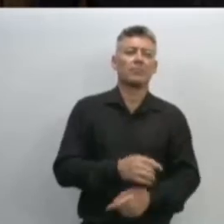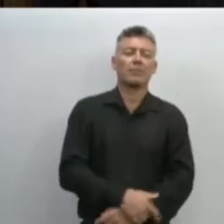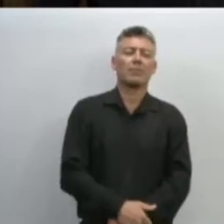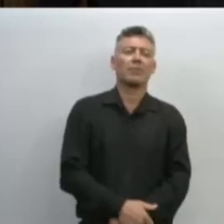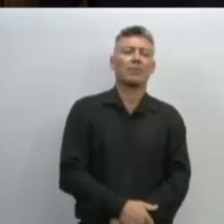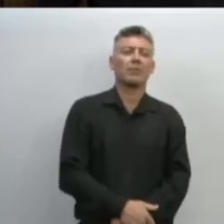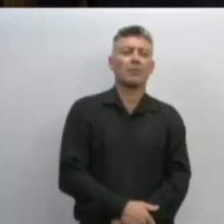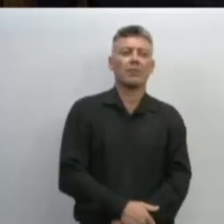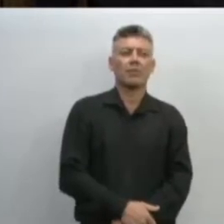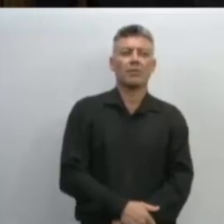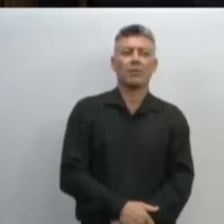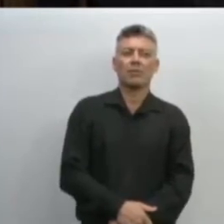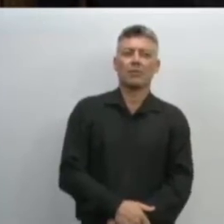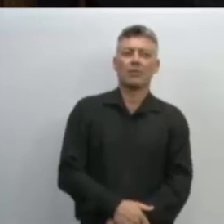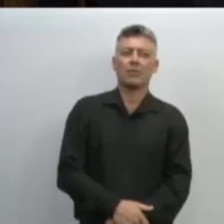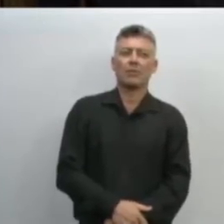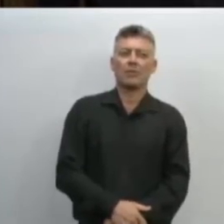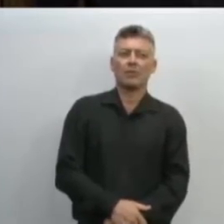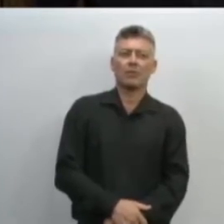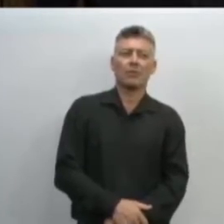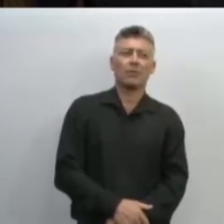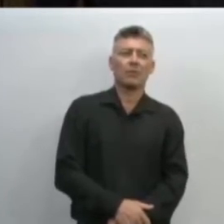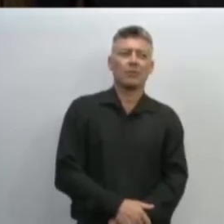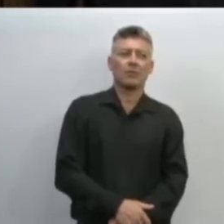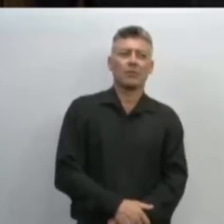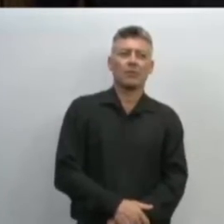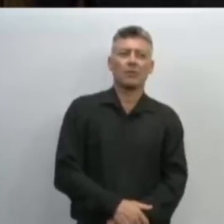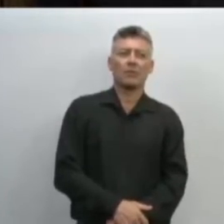Segunda. Segunda discussão, vereadora Brisa. Isso.